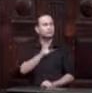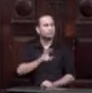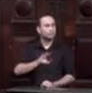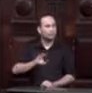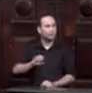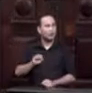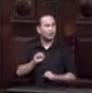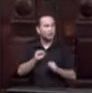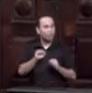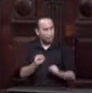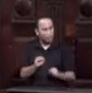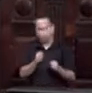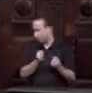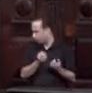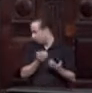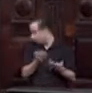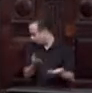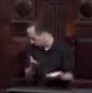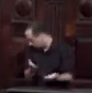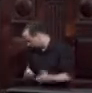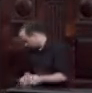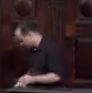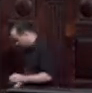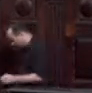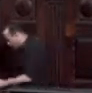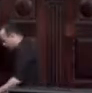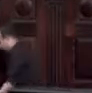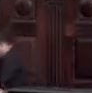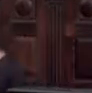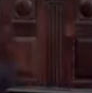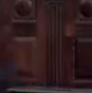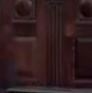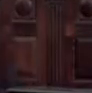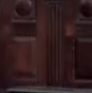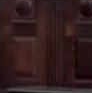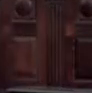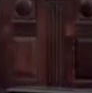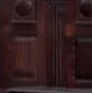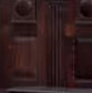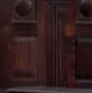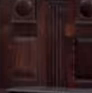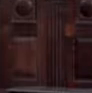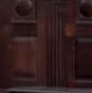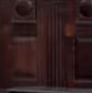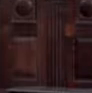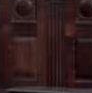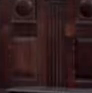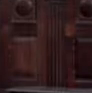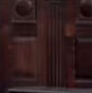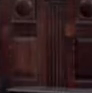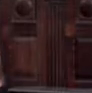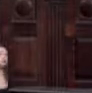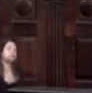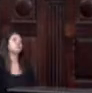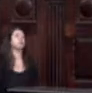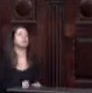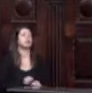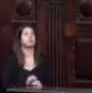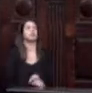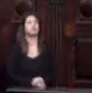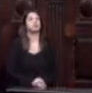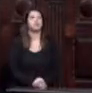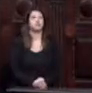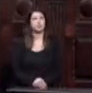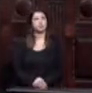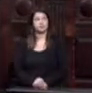possa oferecer, em contrapartida a esse empréstimo de 3 bilhões e meio, o lucro líquido